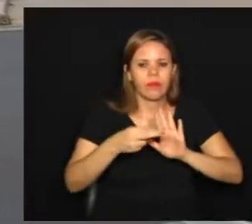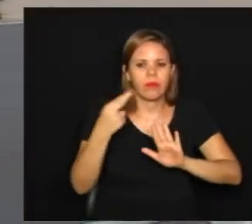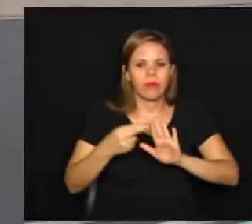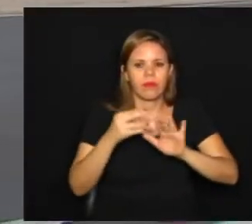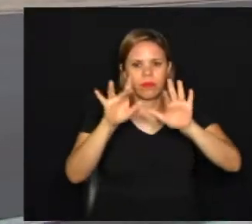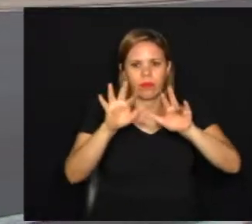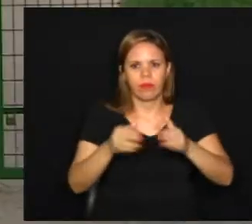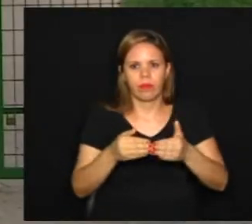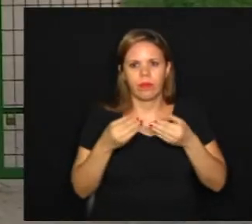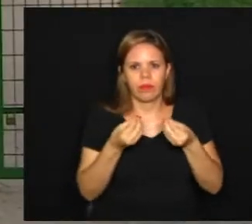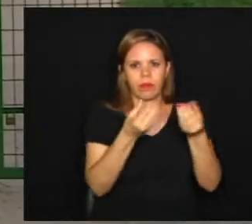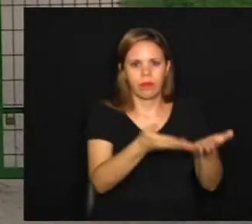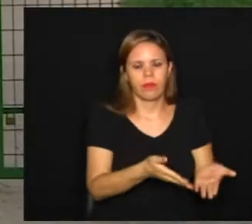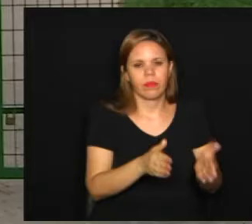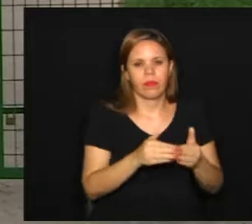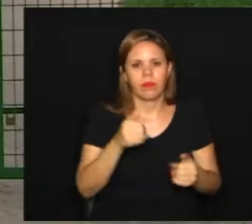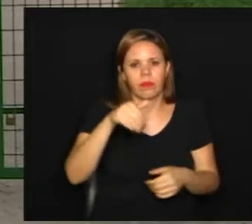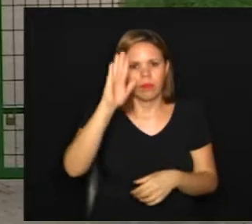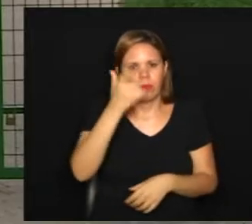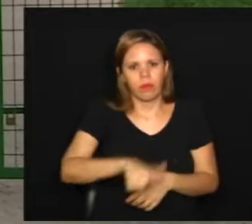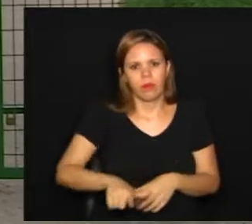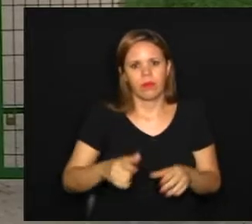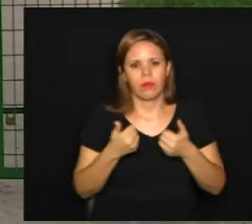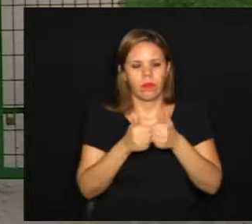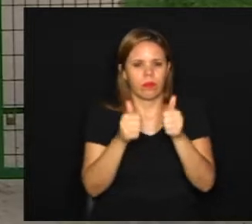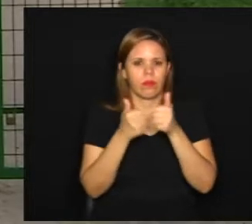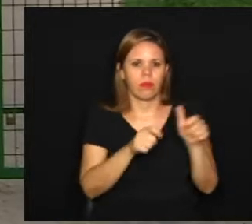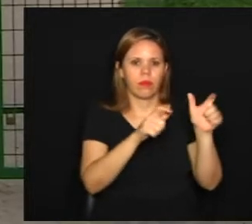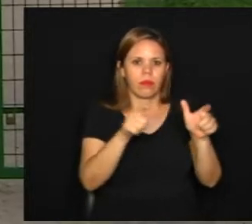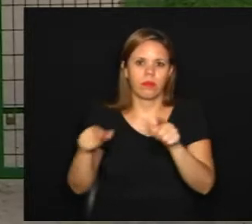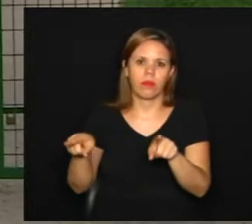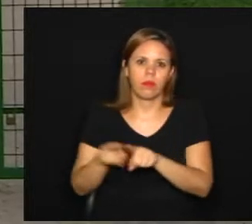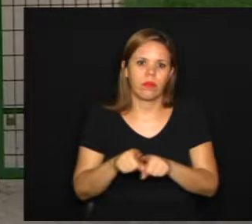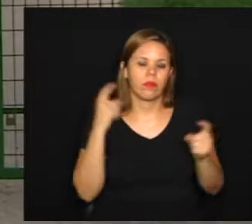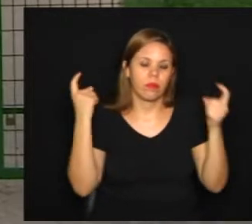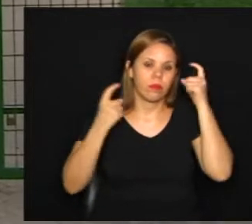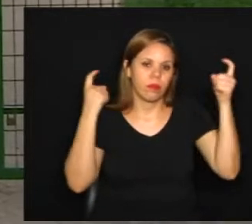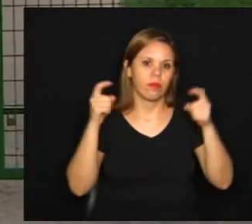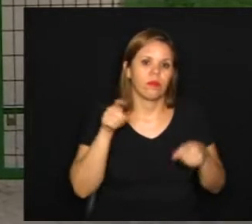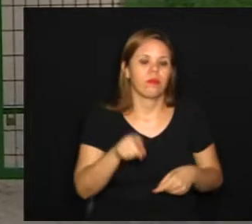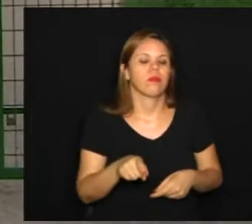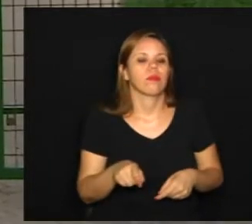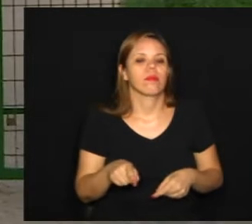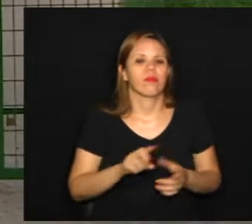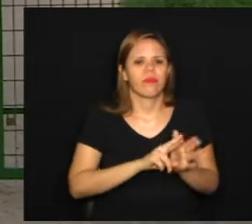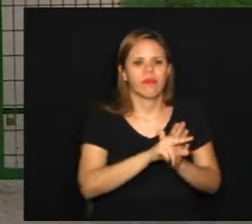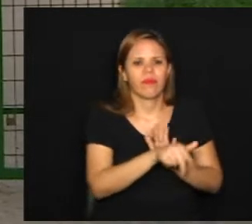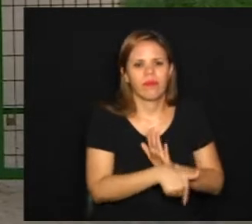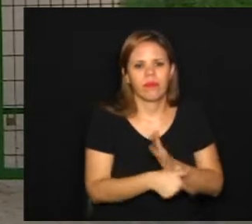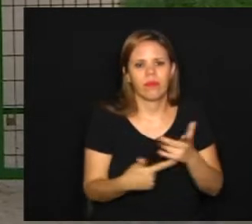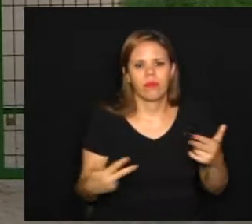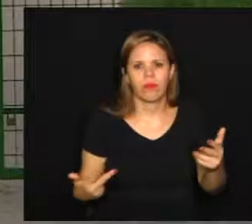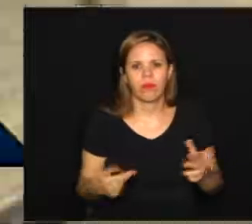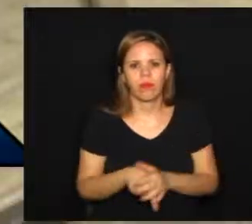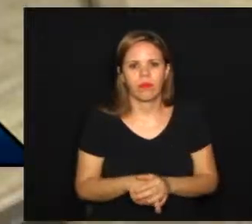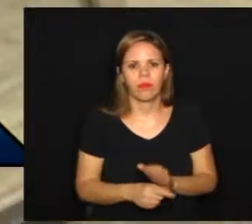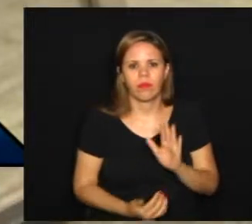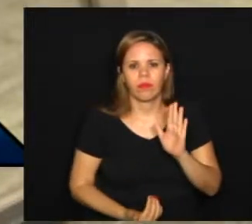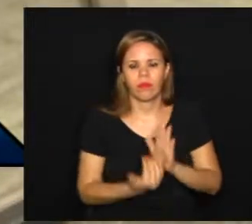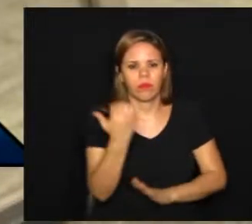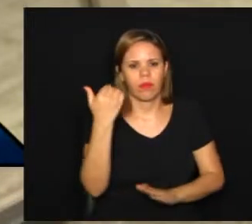tanto para garantir mais ônibus para aquela região, como também preocupados com um índice mais alto